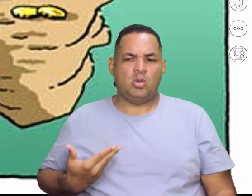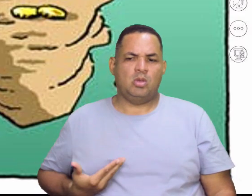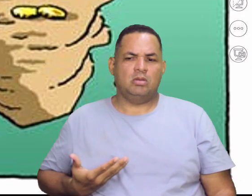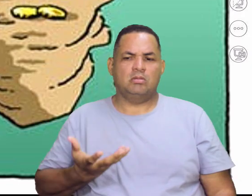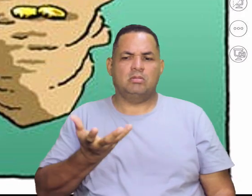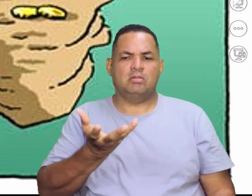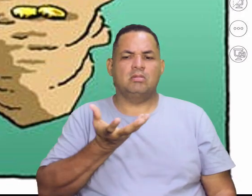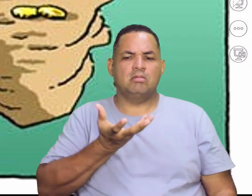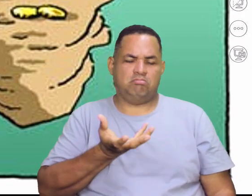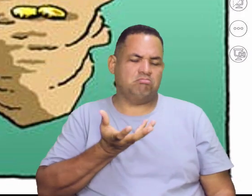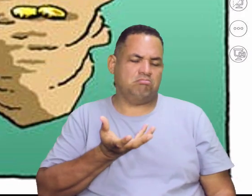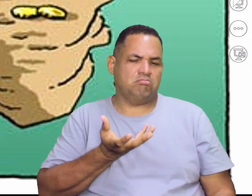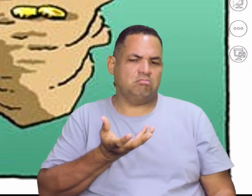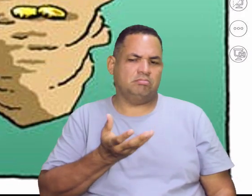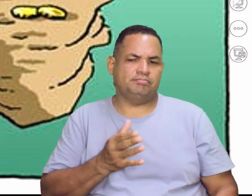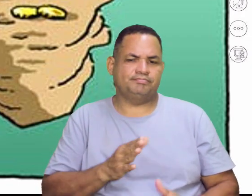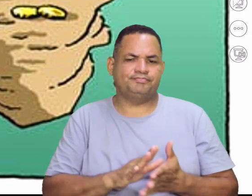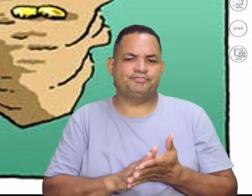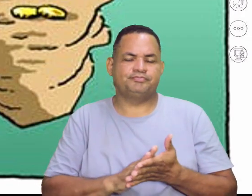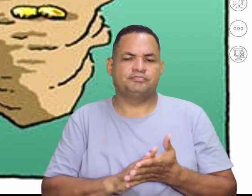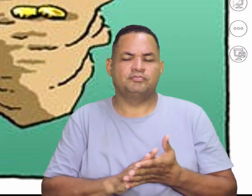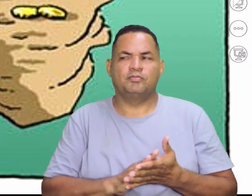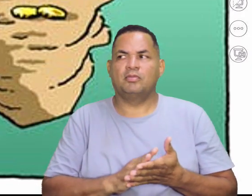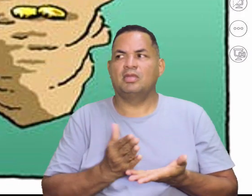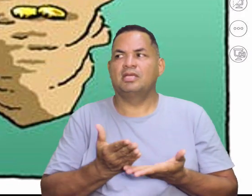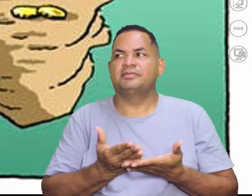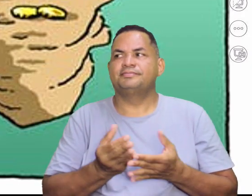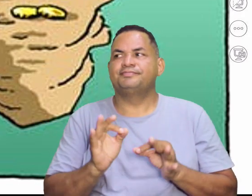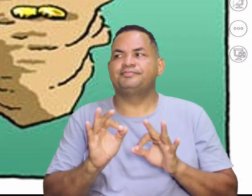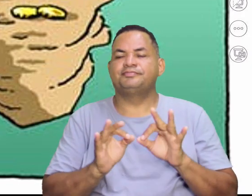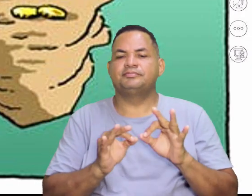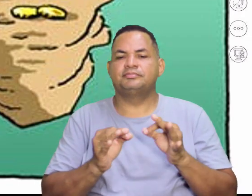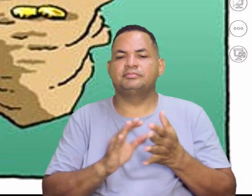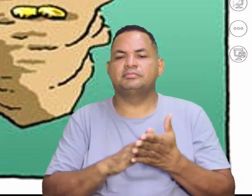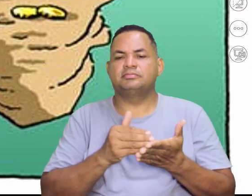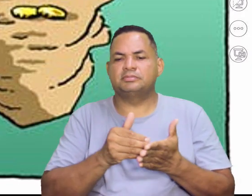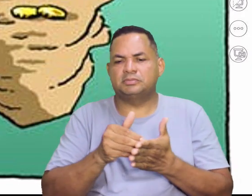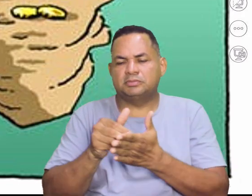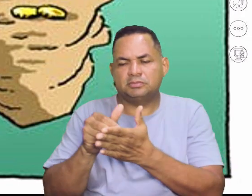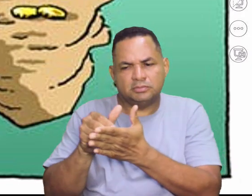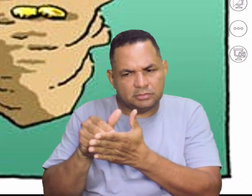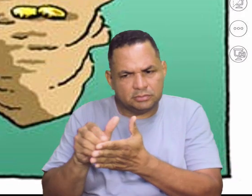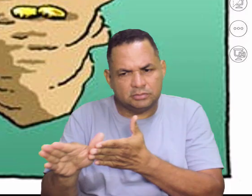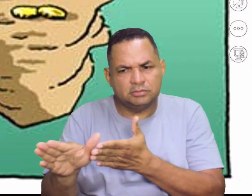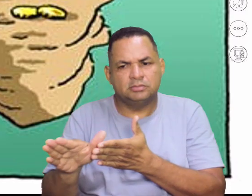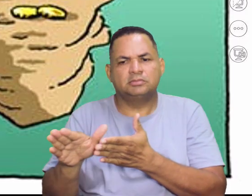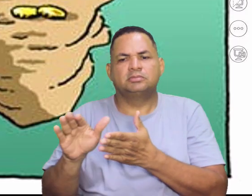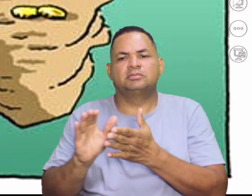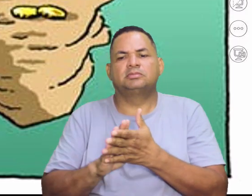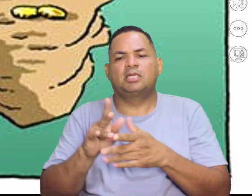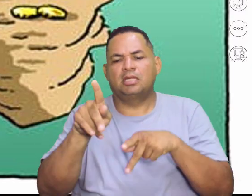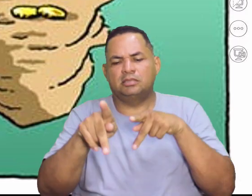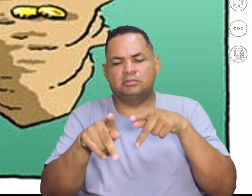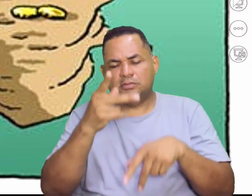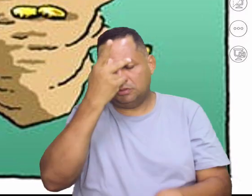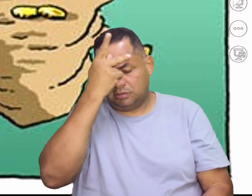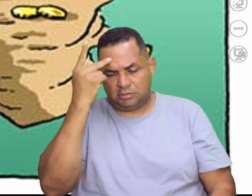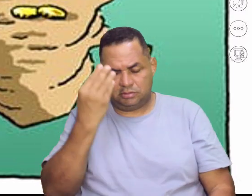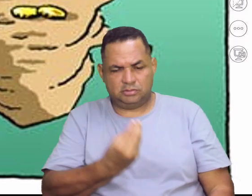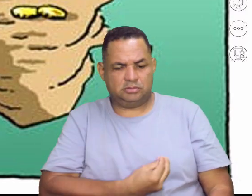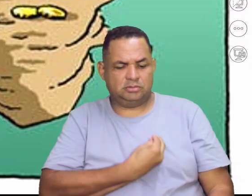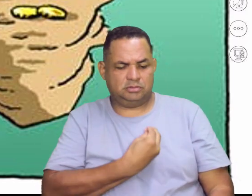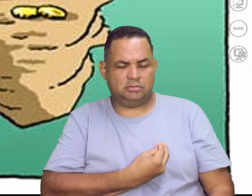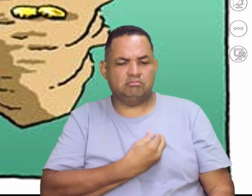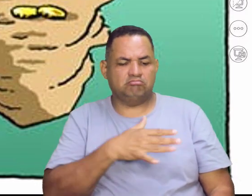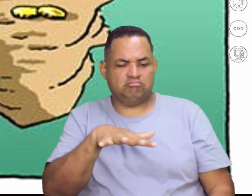eles queriam que governassem. E aí eles vão simplesmente eliminar, vão simplesmente ignorar as pessoas que vão morar